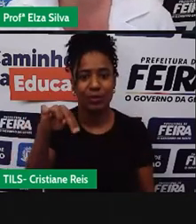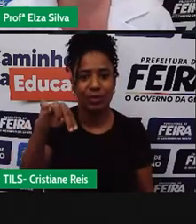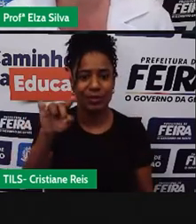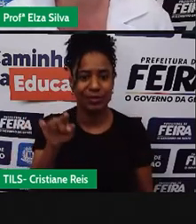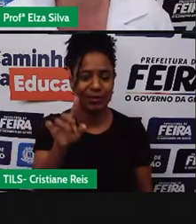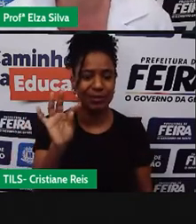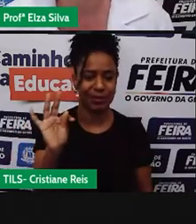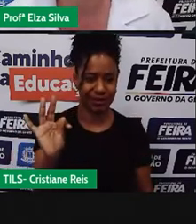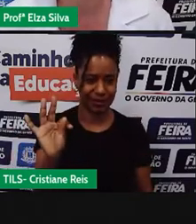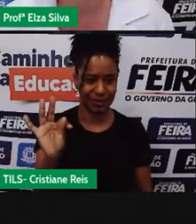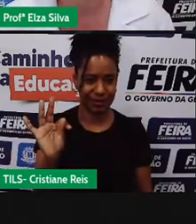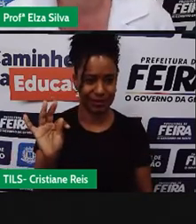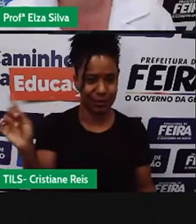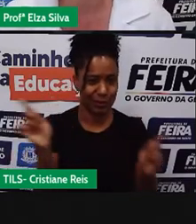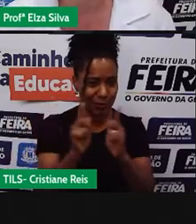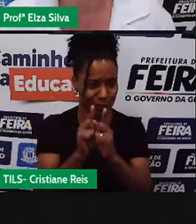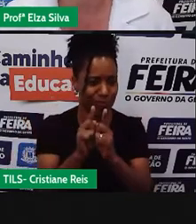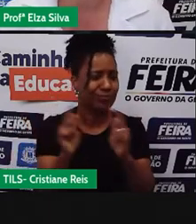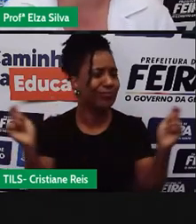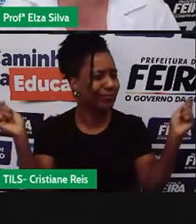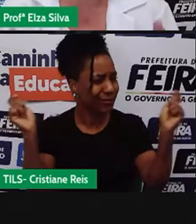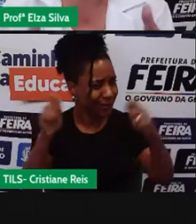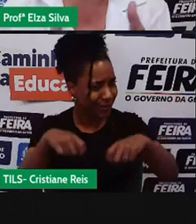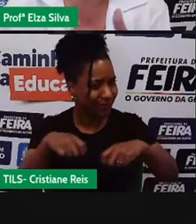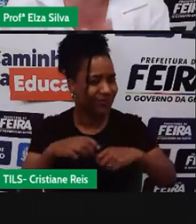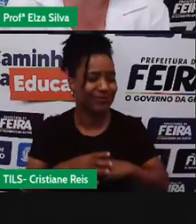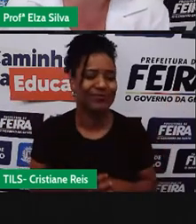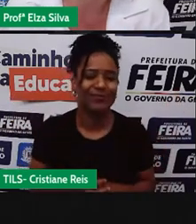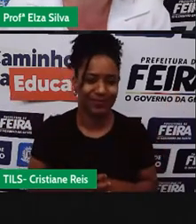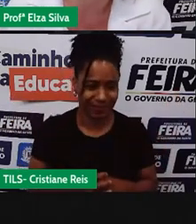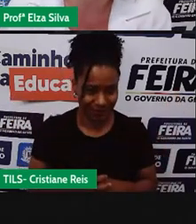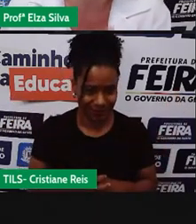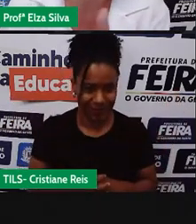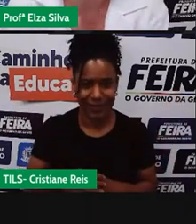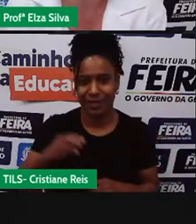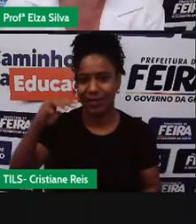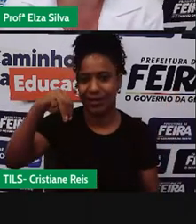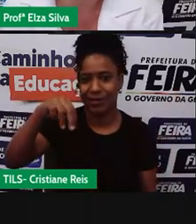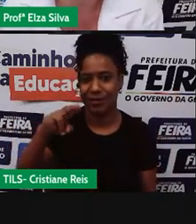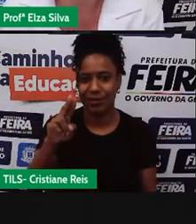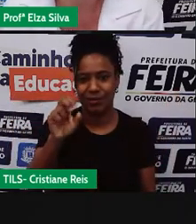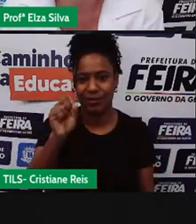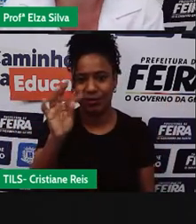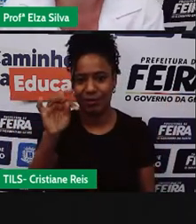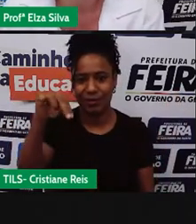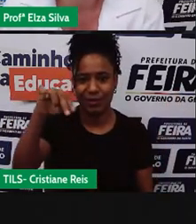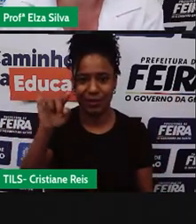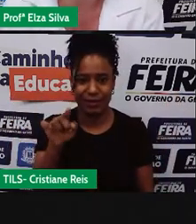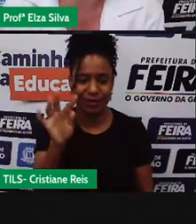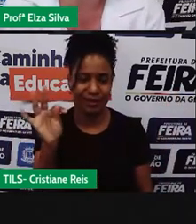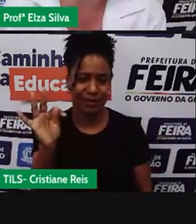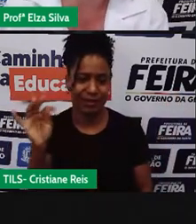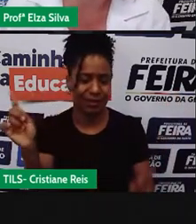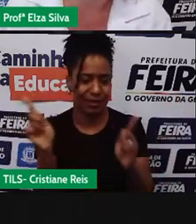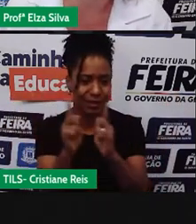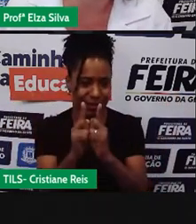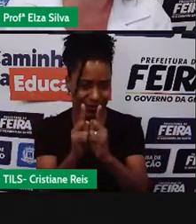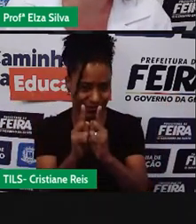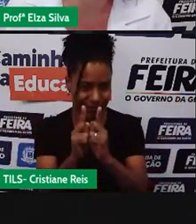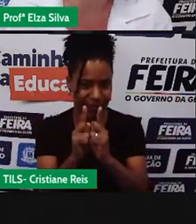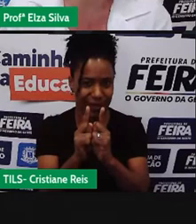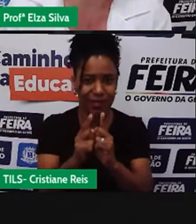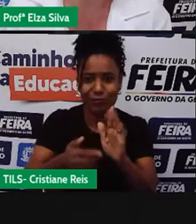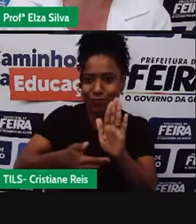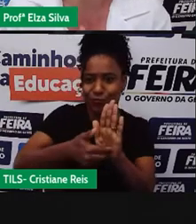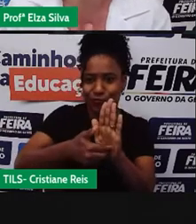must not. Ou seja, eu vou unir o must com not, vou tirar a vogal